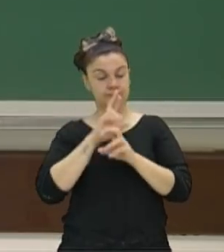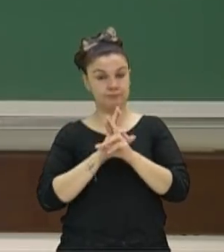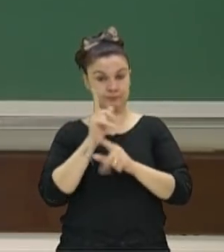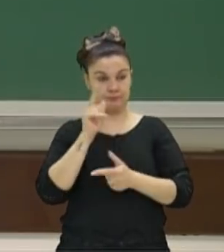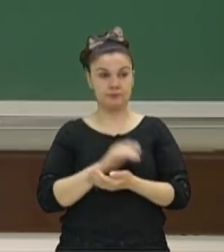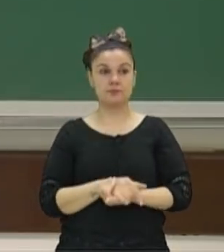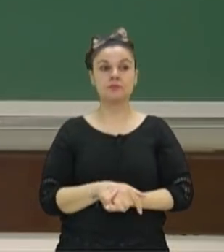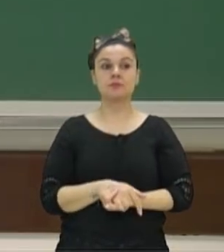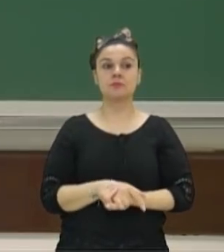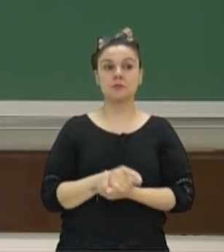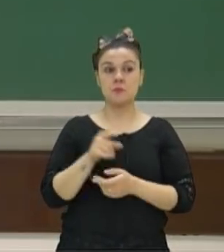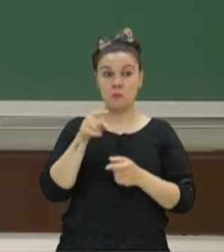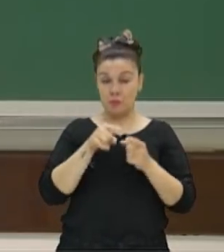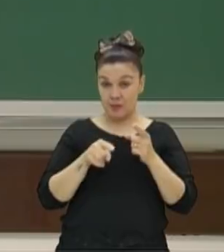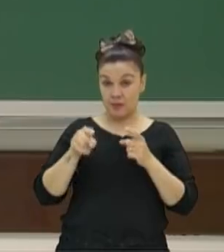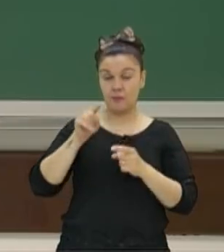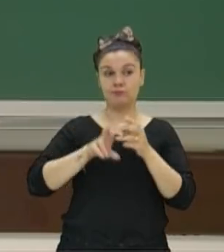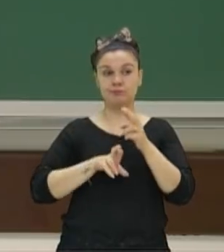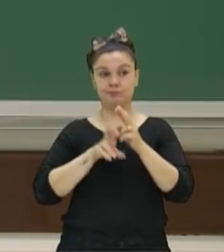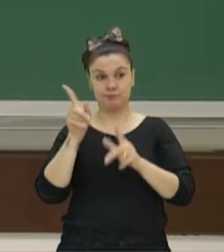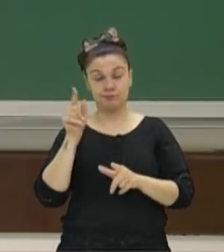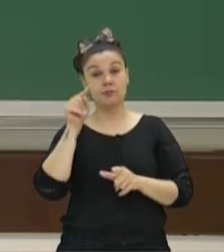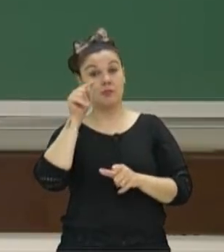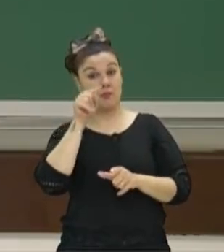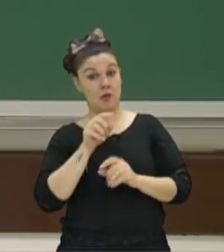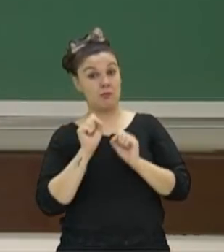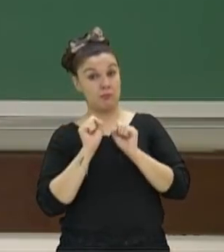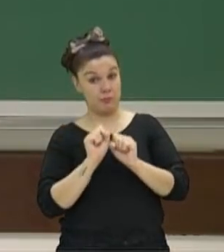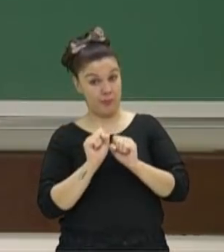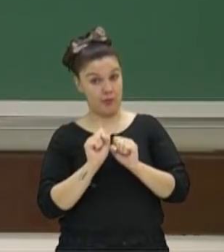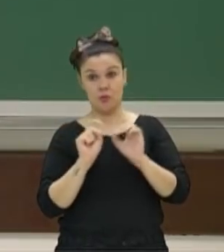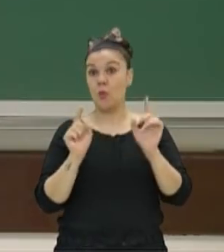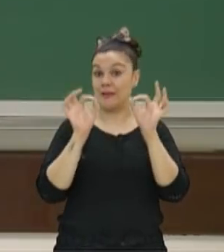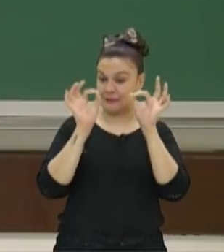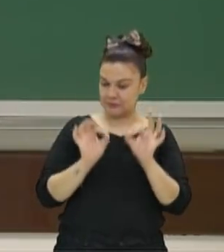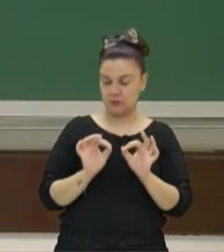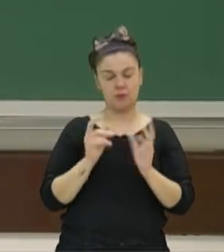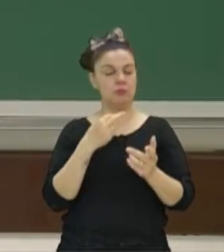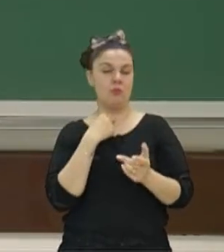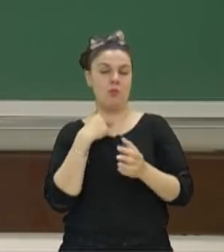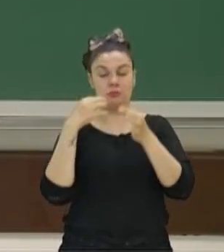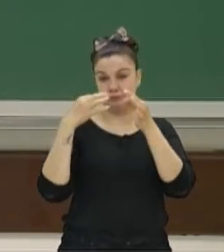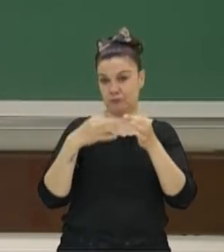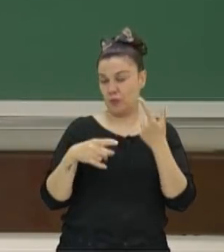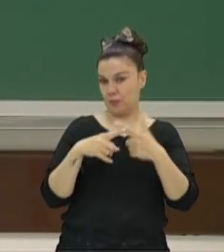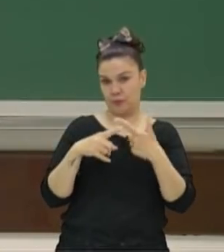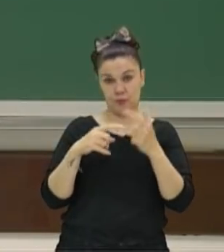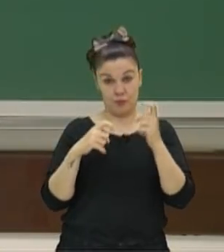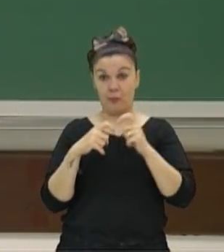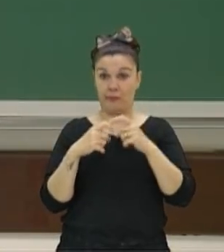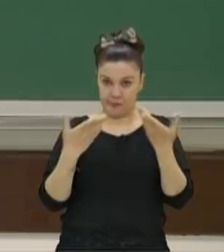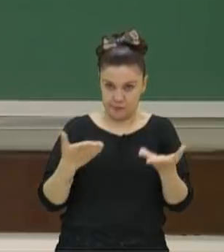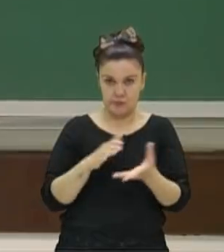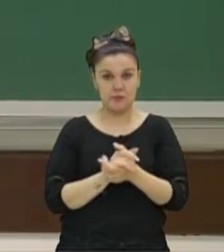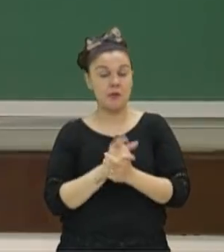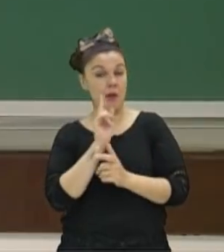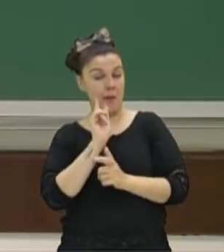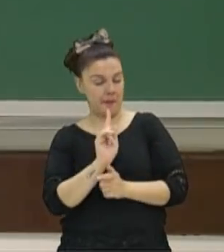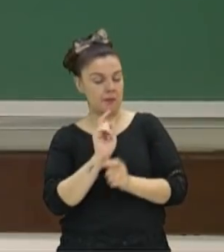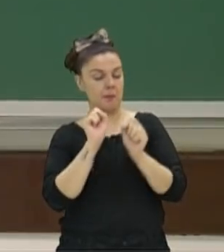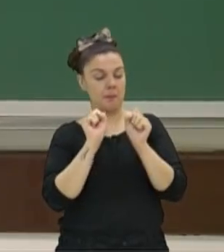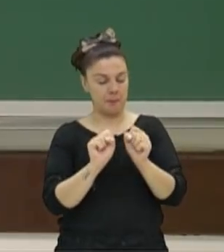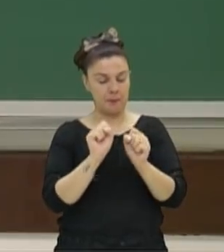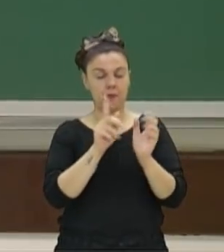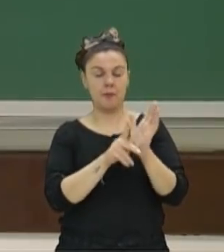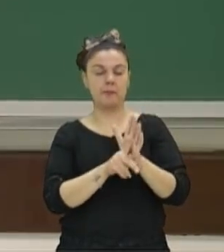diferente. Então, essas alterações podem ser, né? Não é possível afirmar com certeza sem exames, mas podem